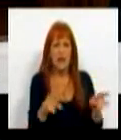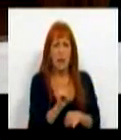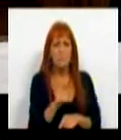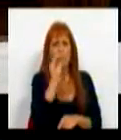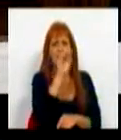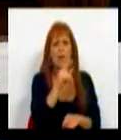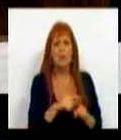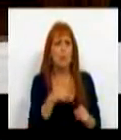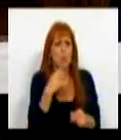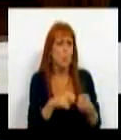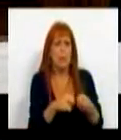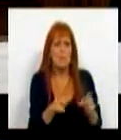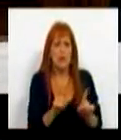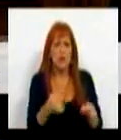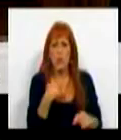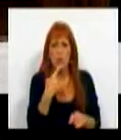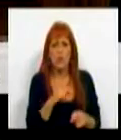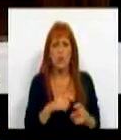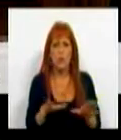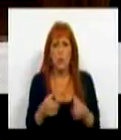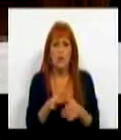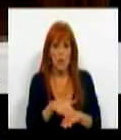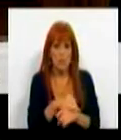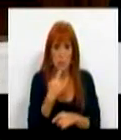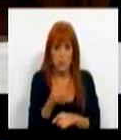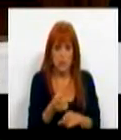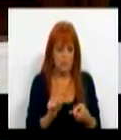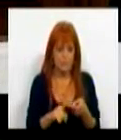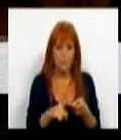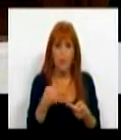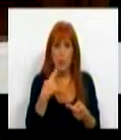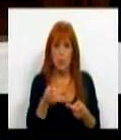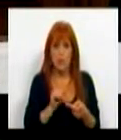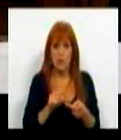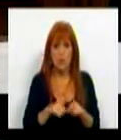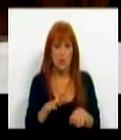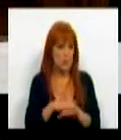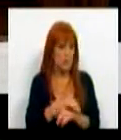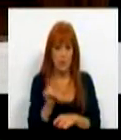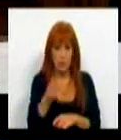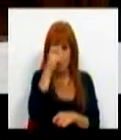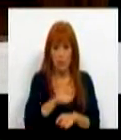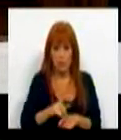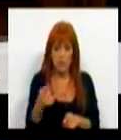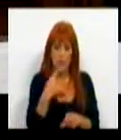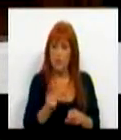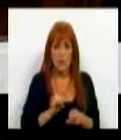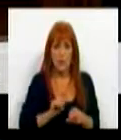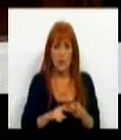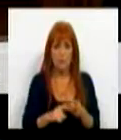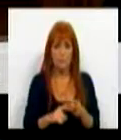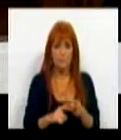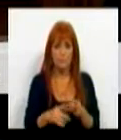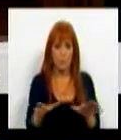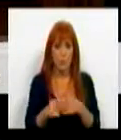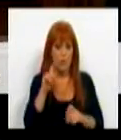banco com imensos problemas. Não disse o Conselho da Administração, não disseram os administradores, não disseram